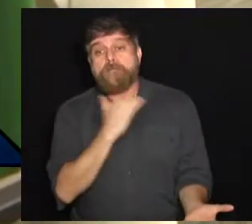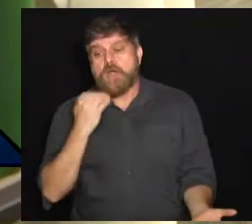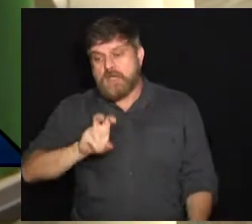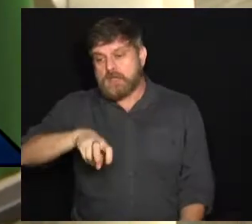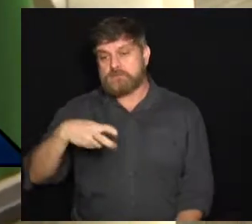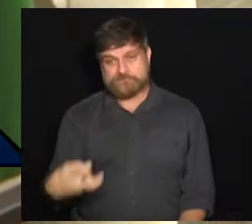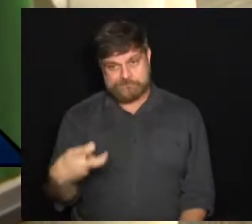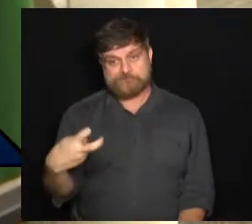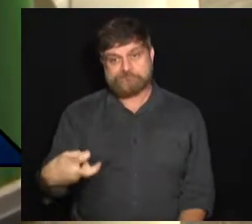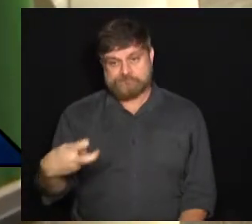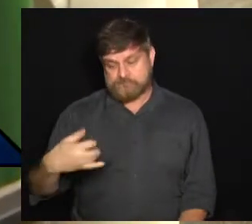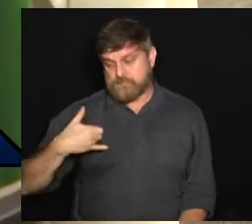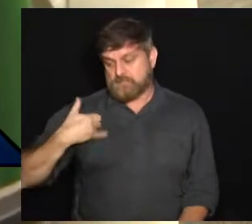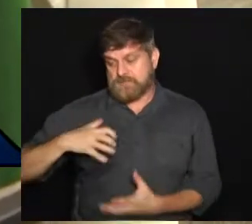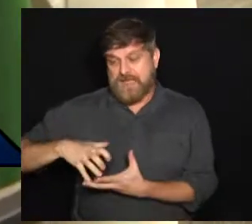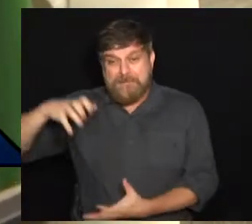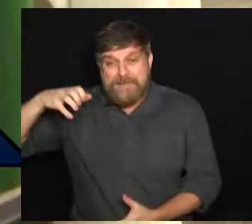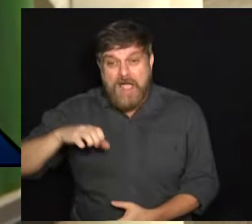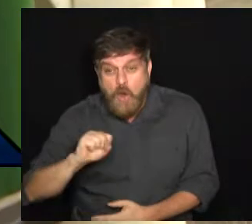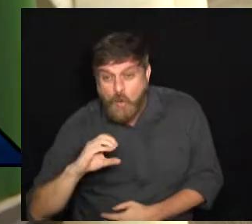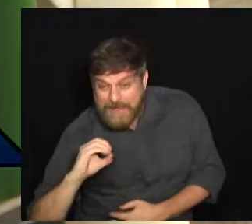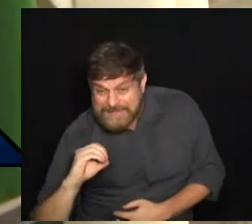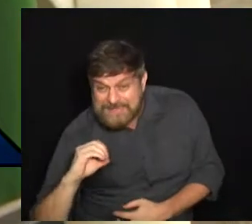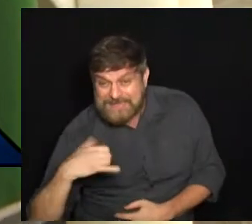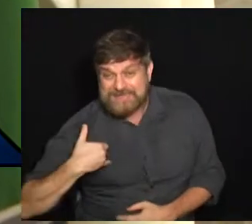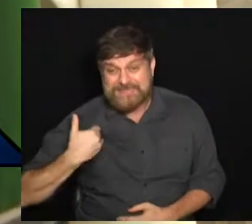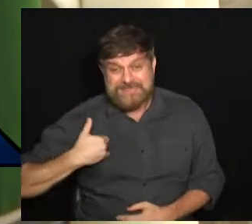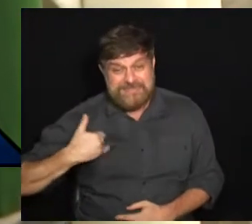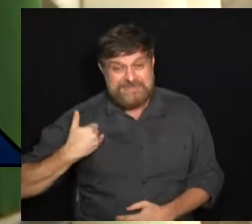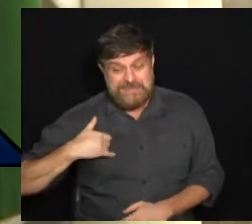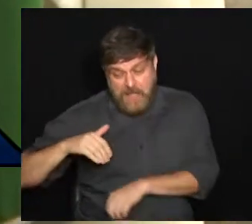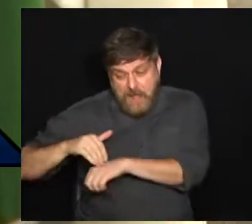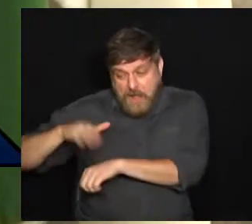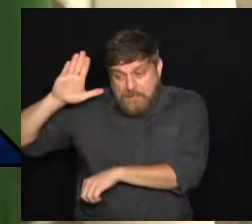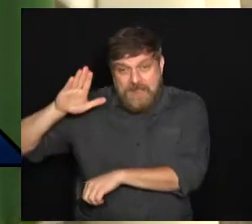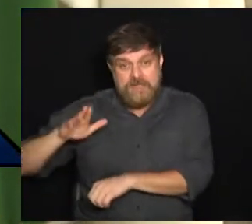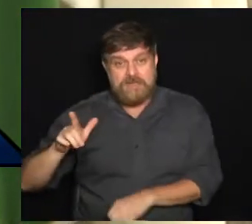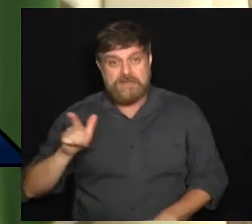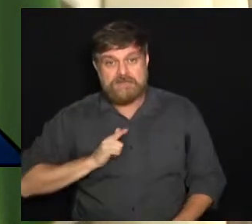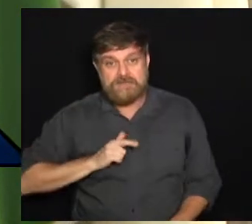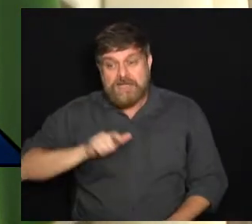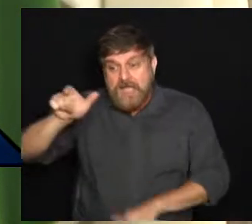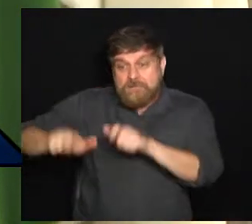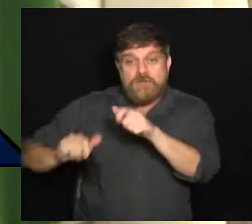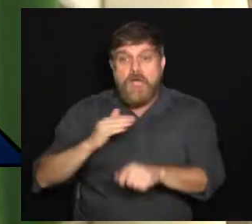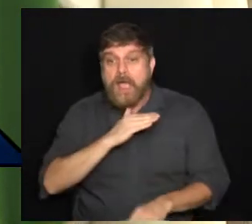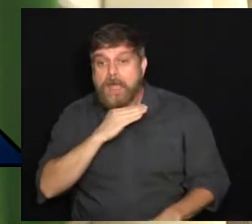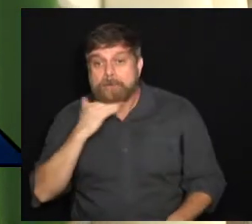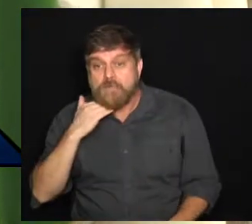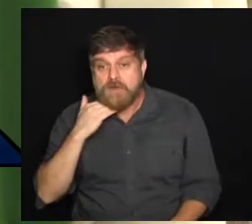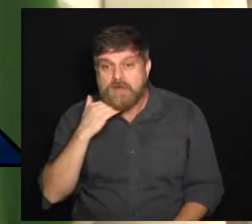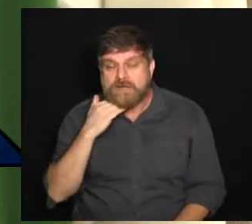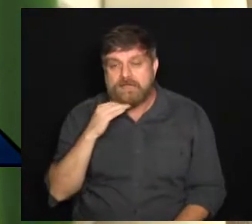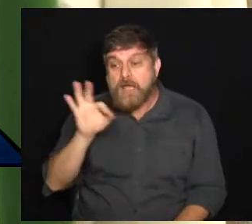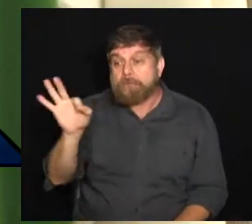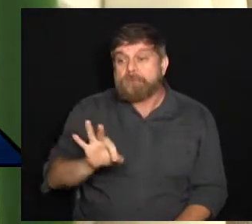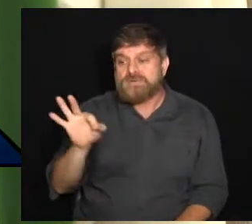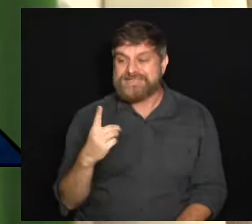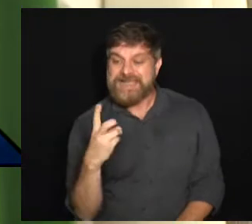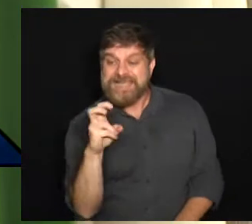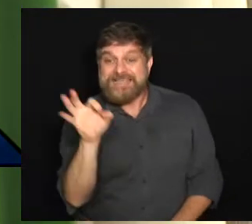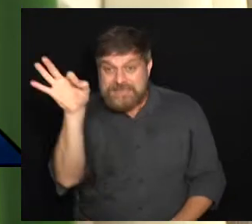é mais alta. Entre idosos com mais de 80 anos, a depender do país, essa mortalidade é superior a 15%. É gente pra